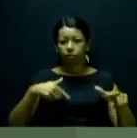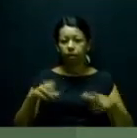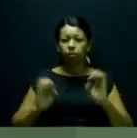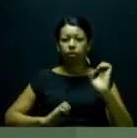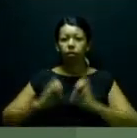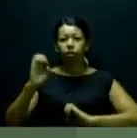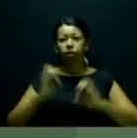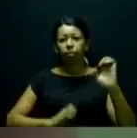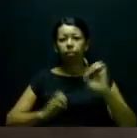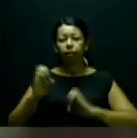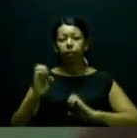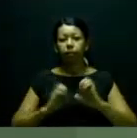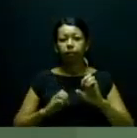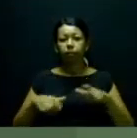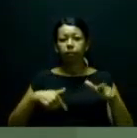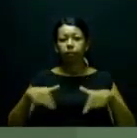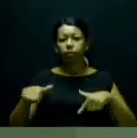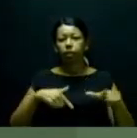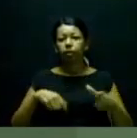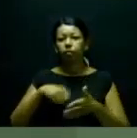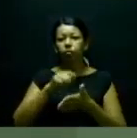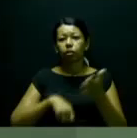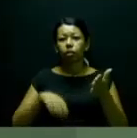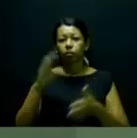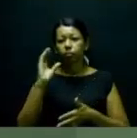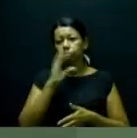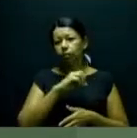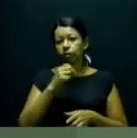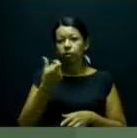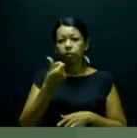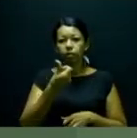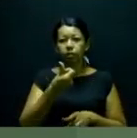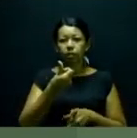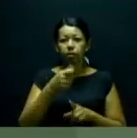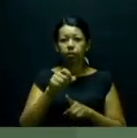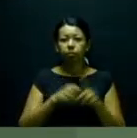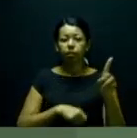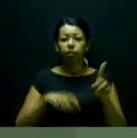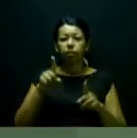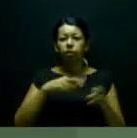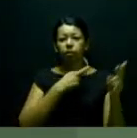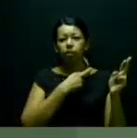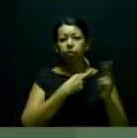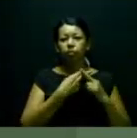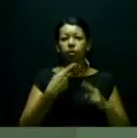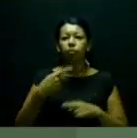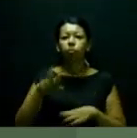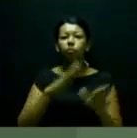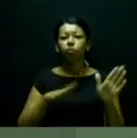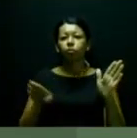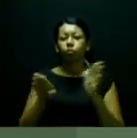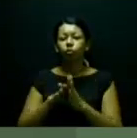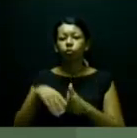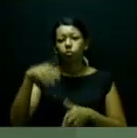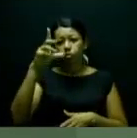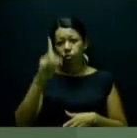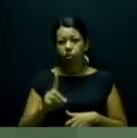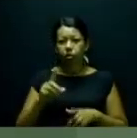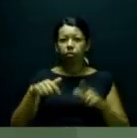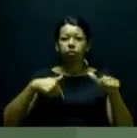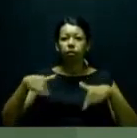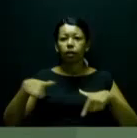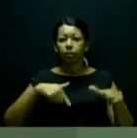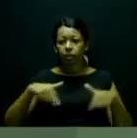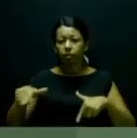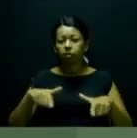empresa, que atuaria sob contrato emergencial de 6 meses, seria responsável por todos os direitos